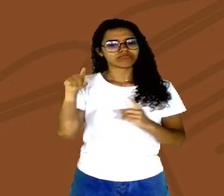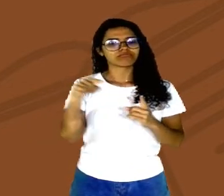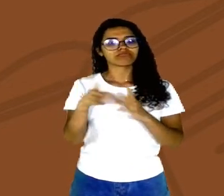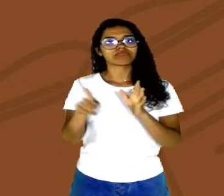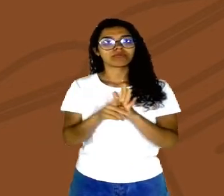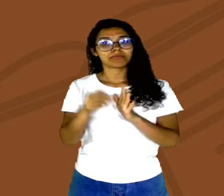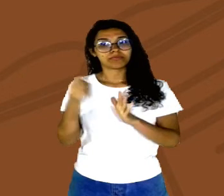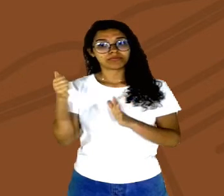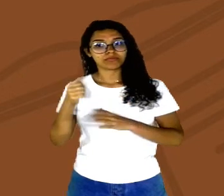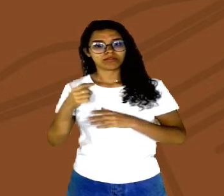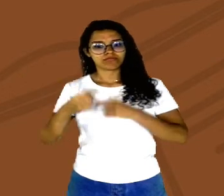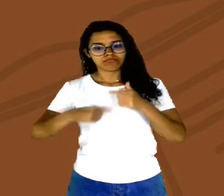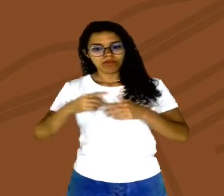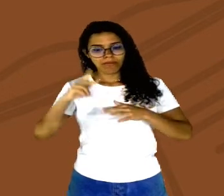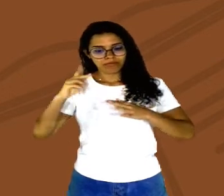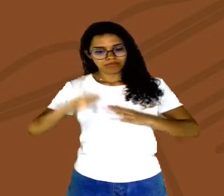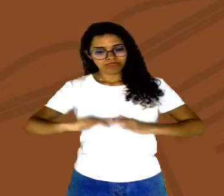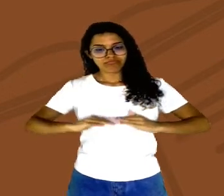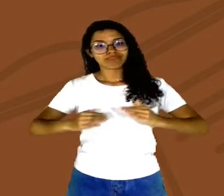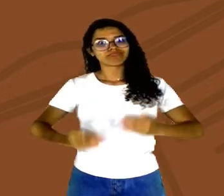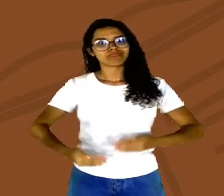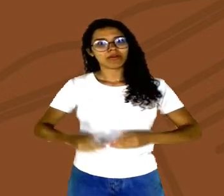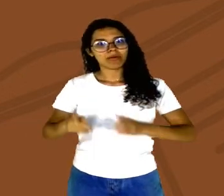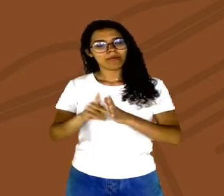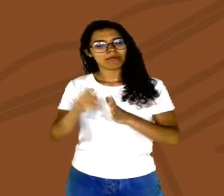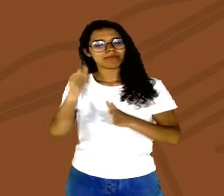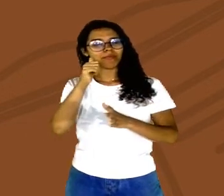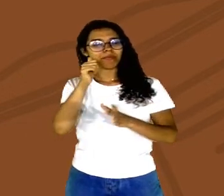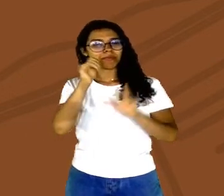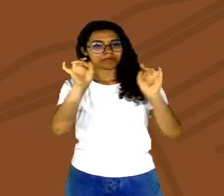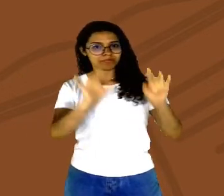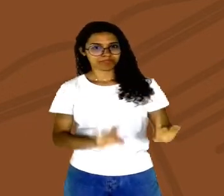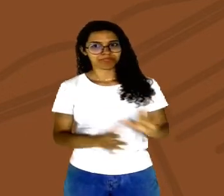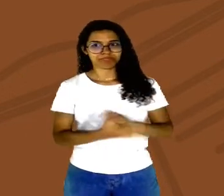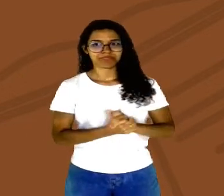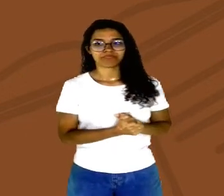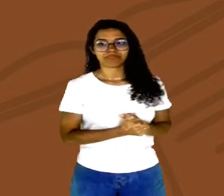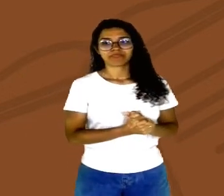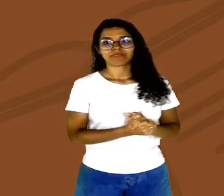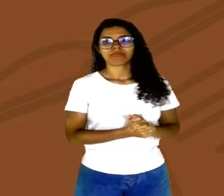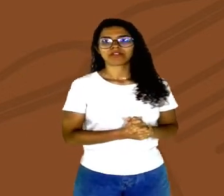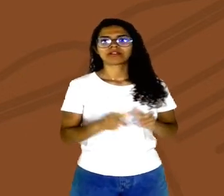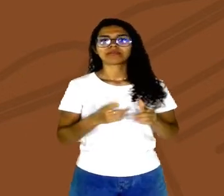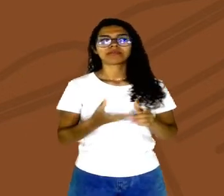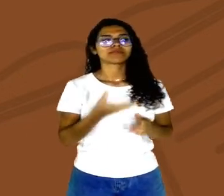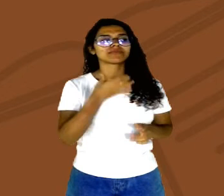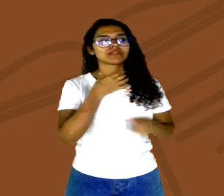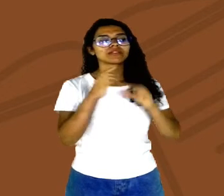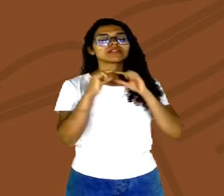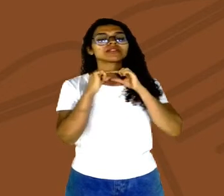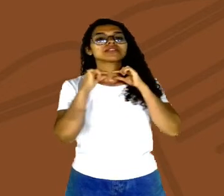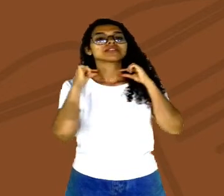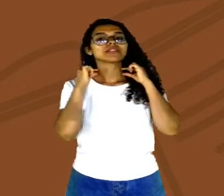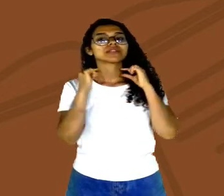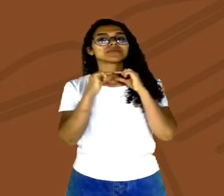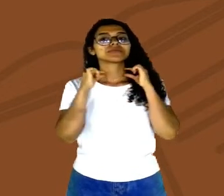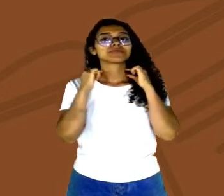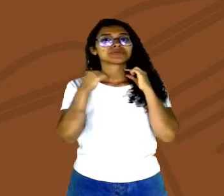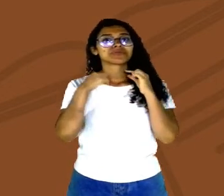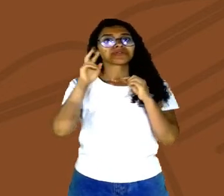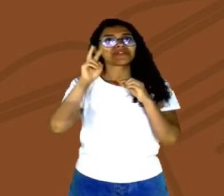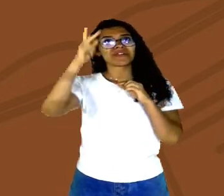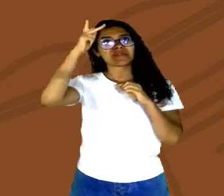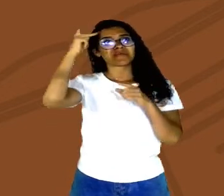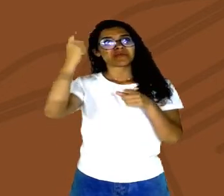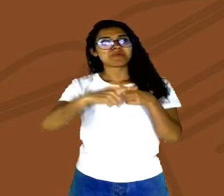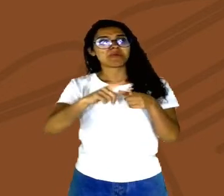aí reprodutiva das características femininas. Muito bem. Professor, e tireoide? Eu já vi casos, professor, na família de